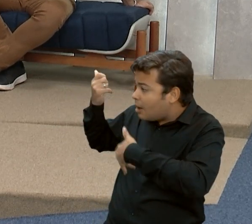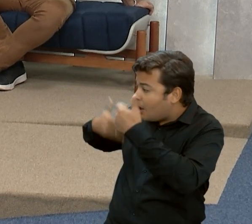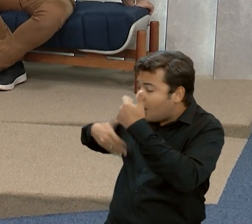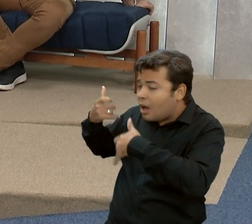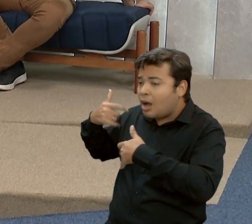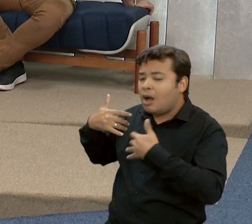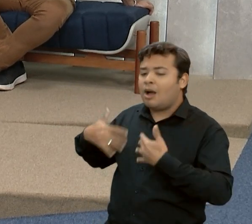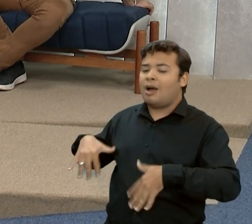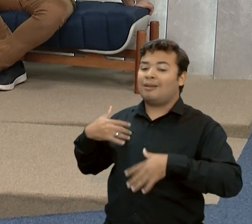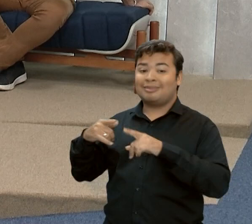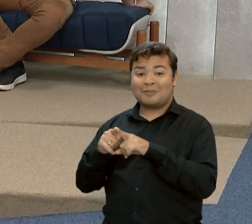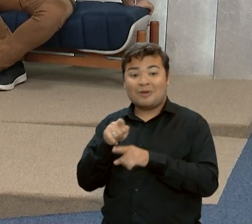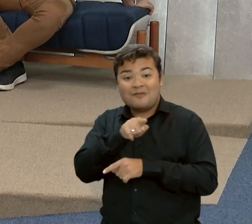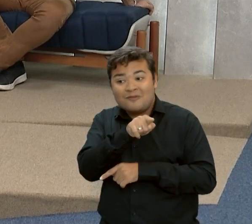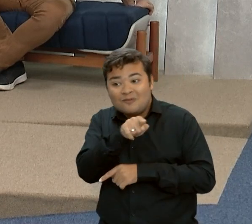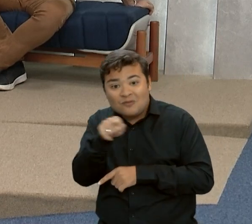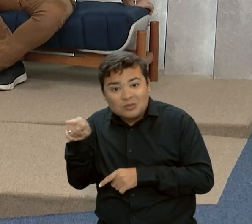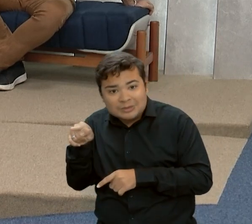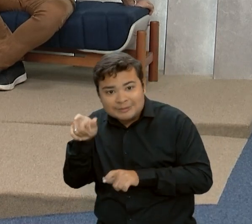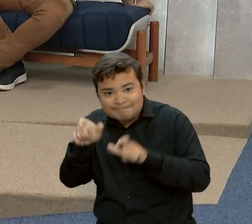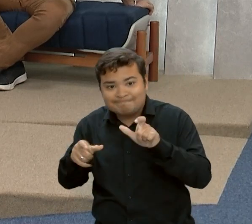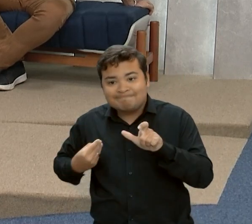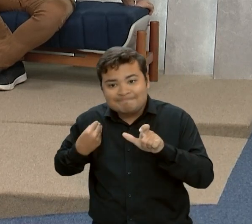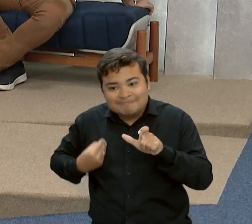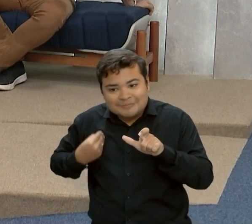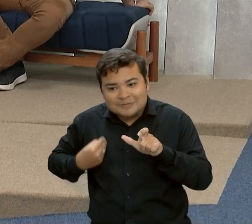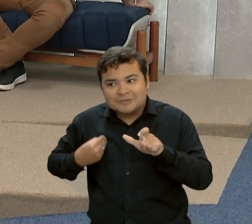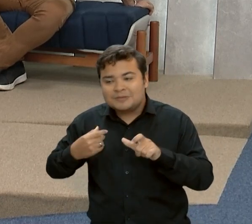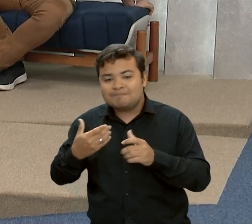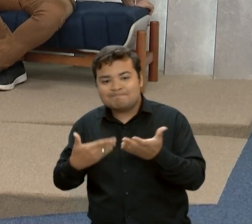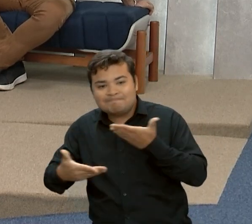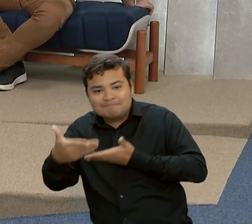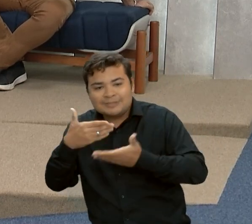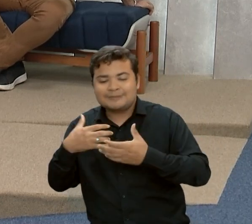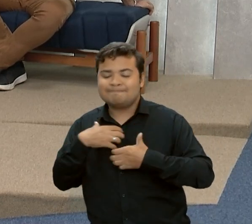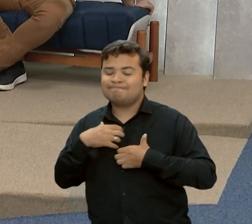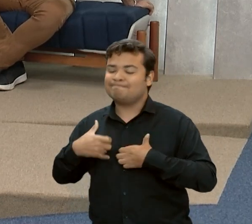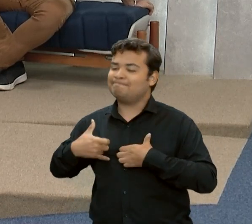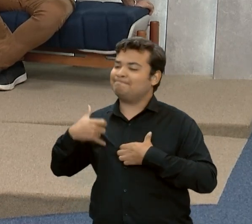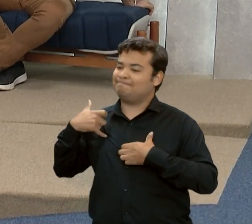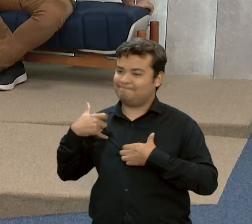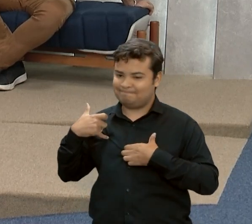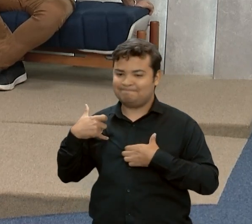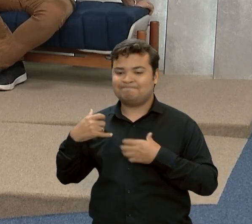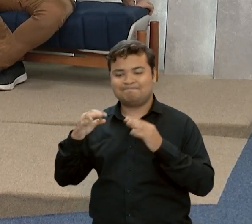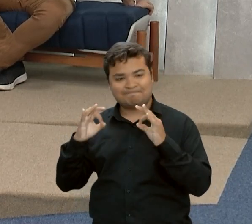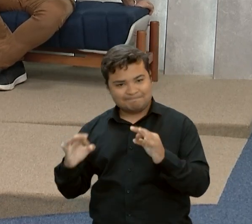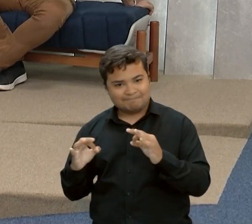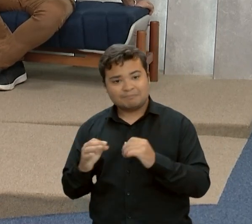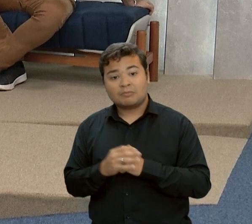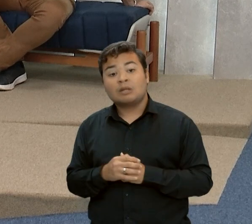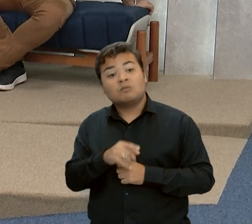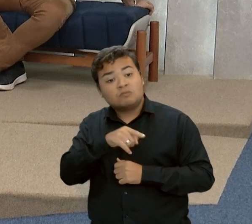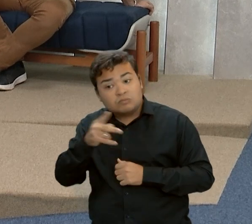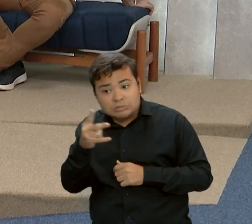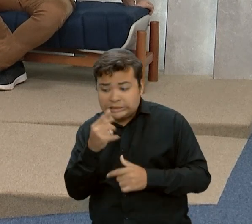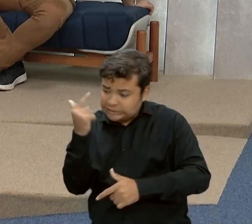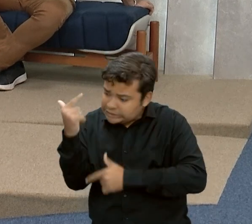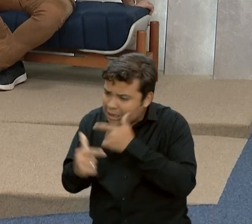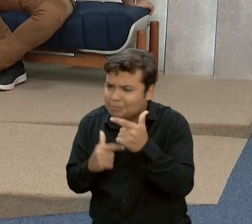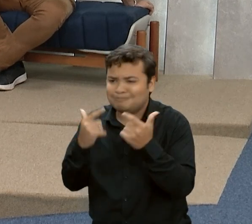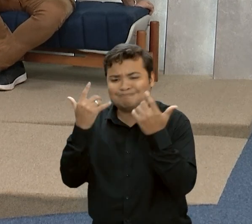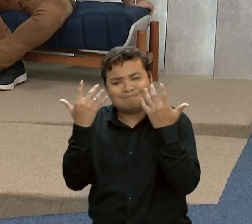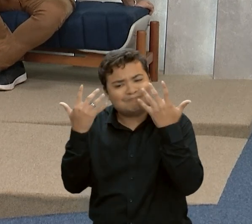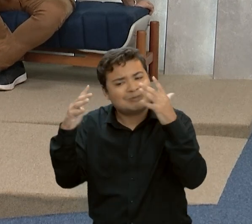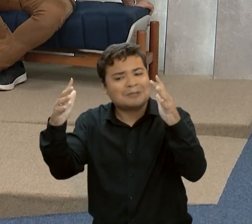ter esse acesso, né, de como foi que tudo começou. Parabéns pelo trabalho, que a gente possa trazer mais informações sobre tudo